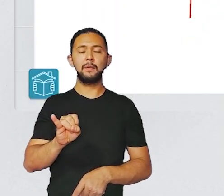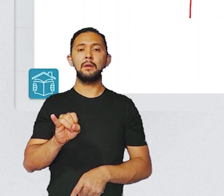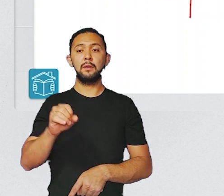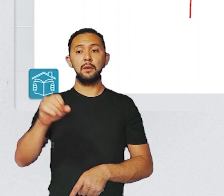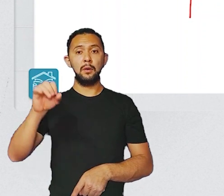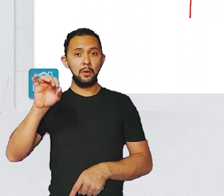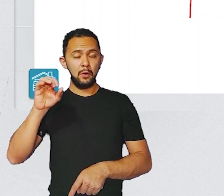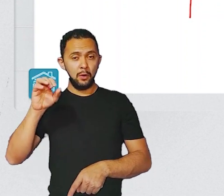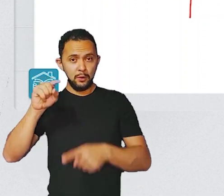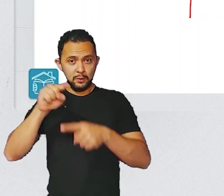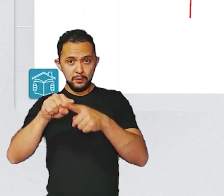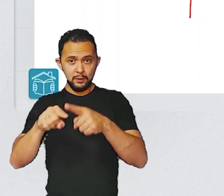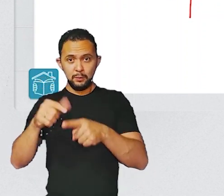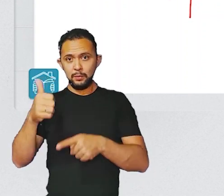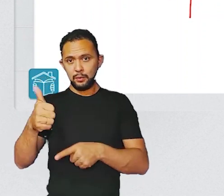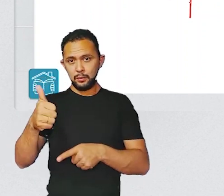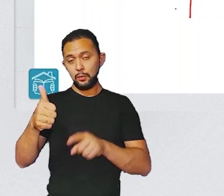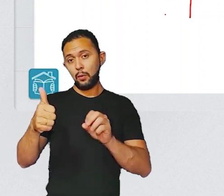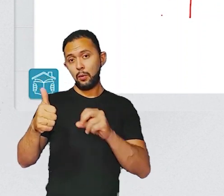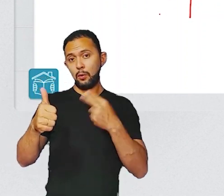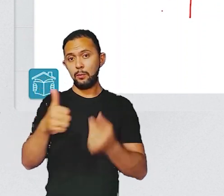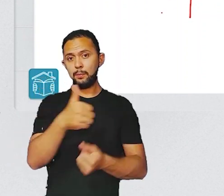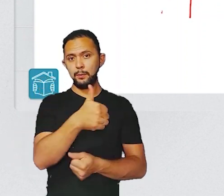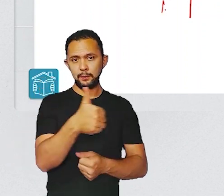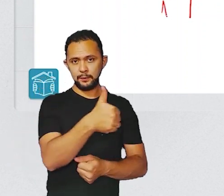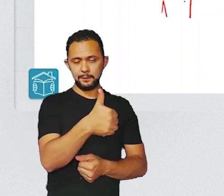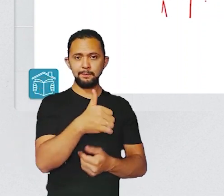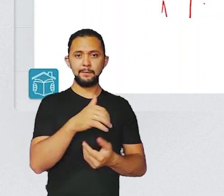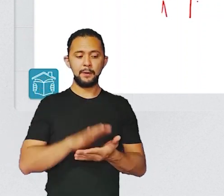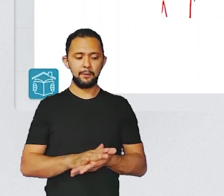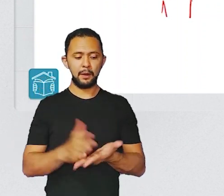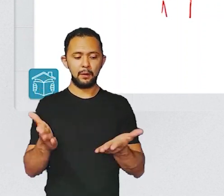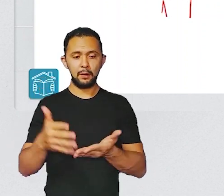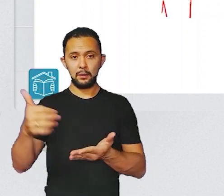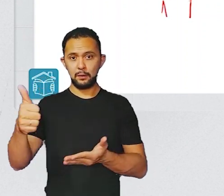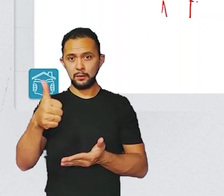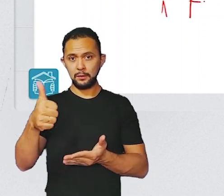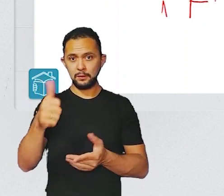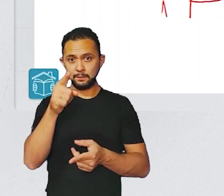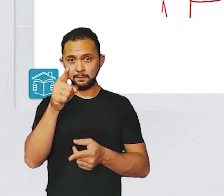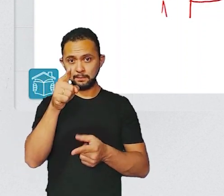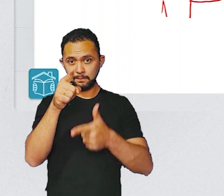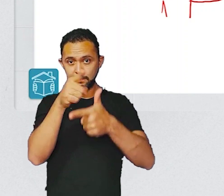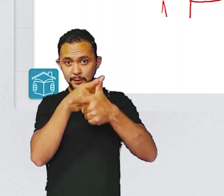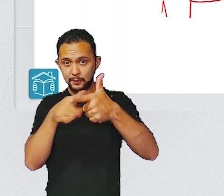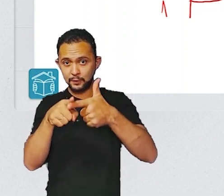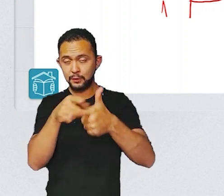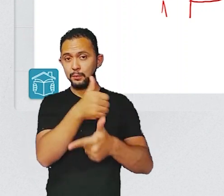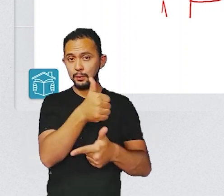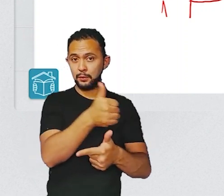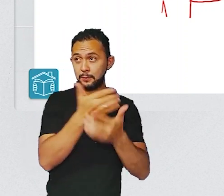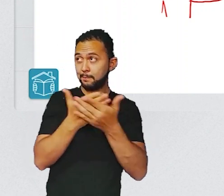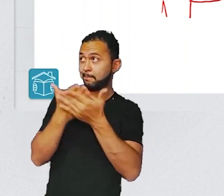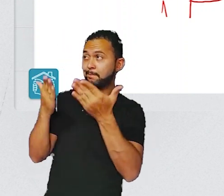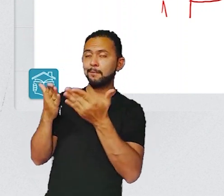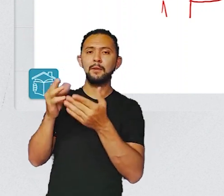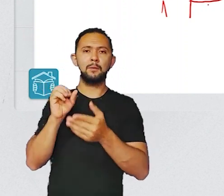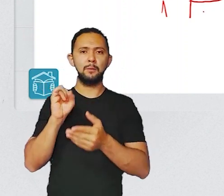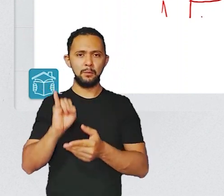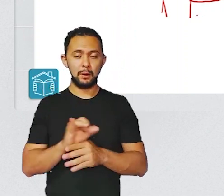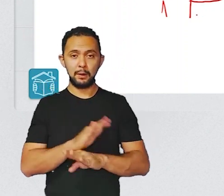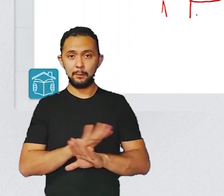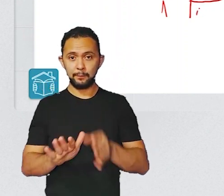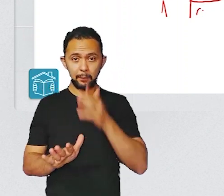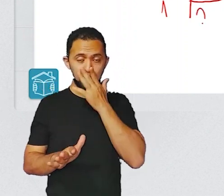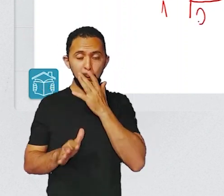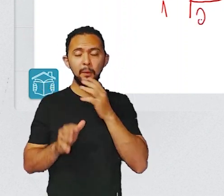dividir agora por 11. 11 dividido por 11 é 1. Professor, beleza, só fez aí tudo. Mas o que é que isso significa?